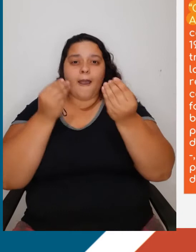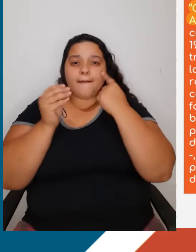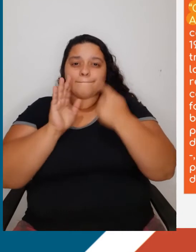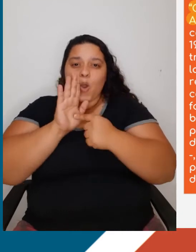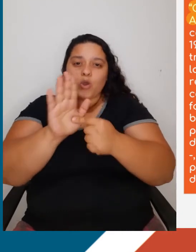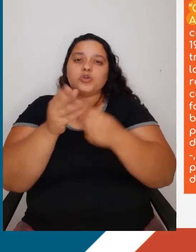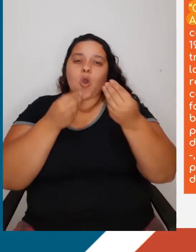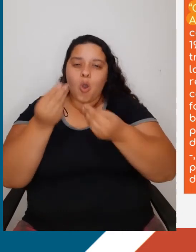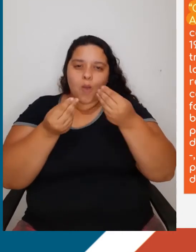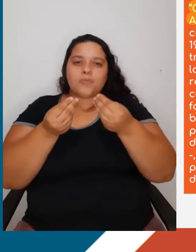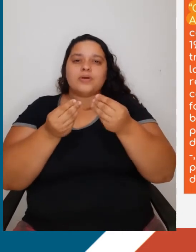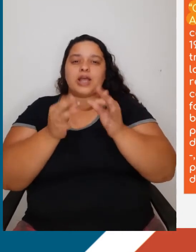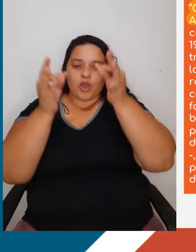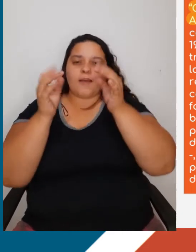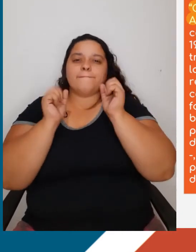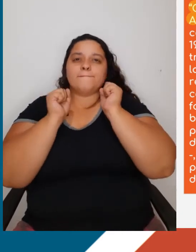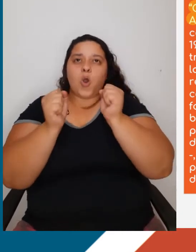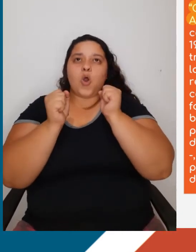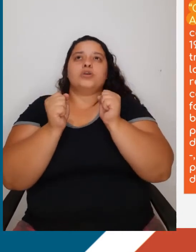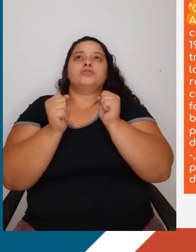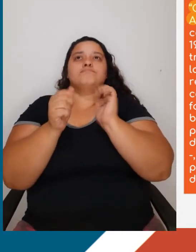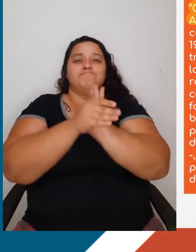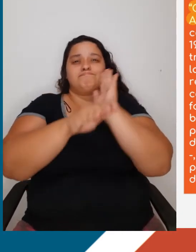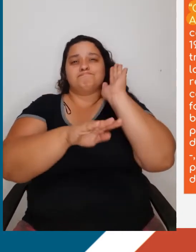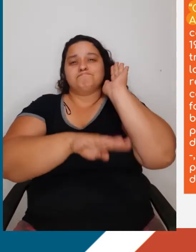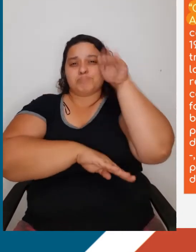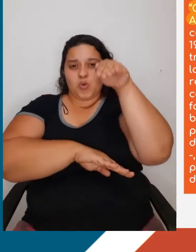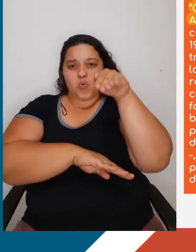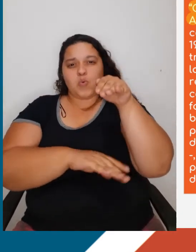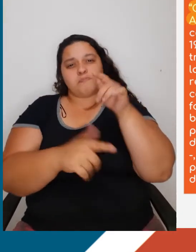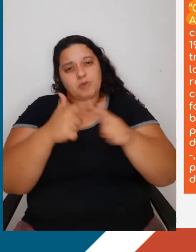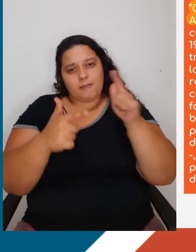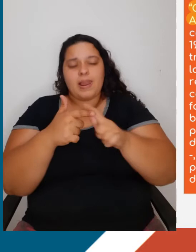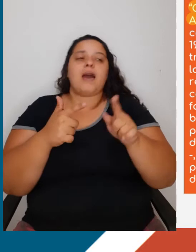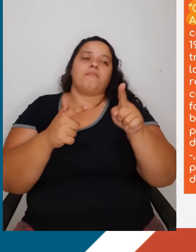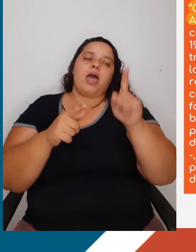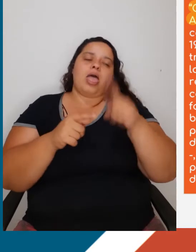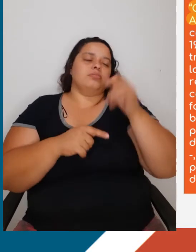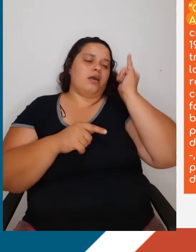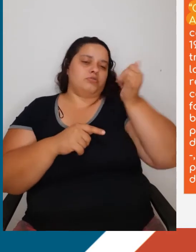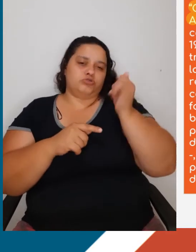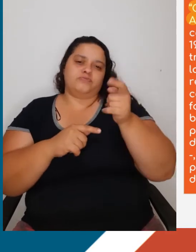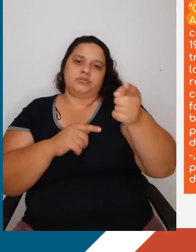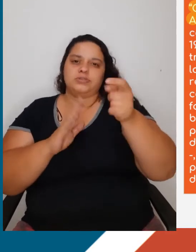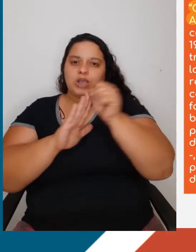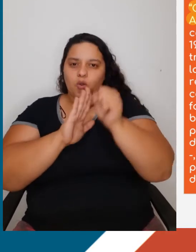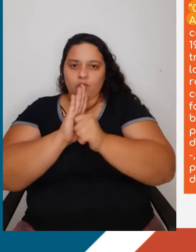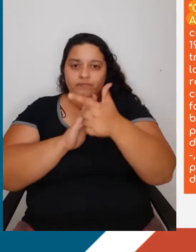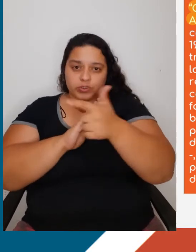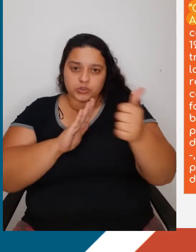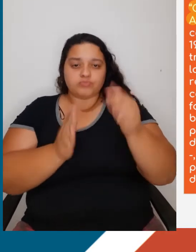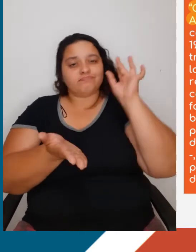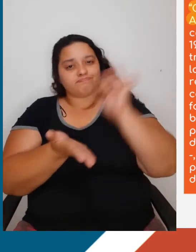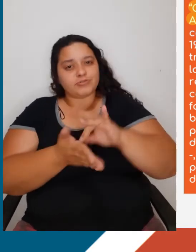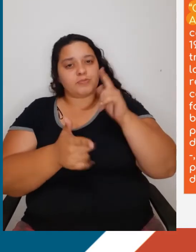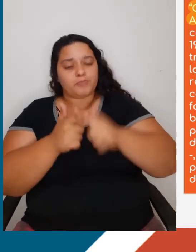como a tecnologia pode sair do controle, tem se tornado uma tendência entre as diversas narrativas do século XXI, abordando problemas sociais